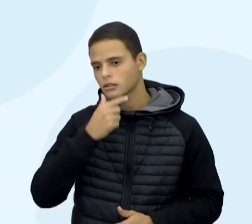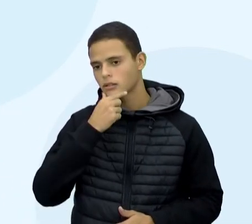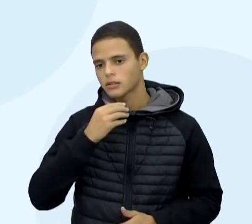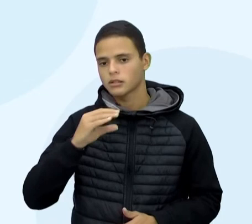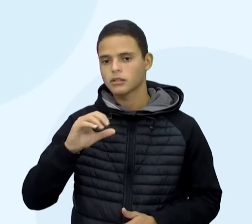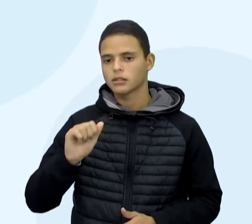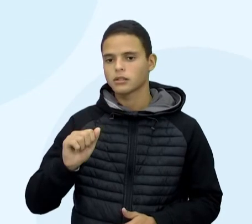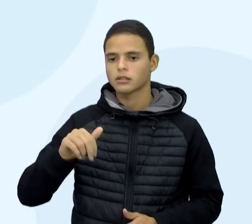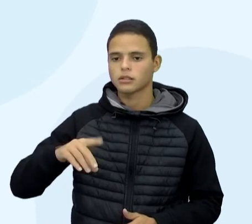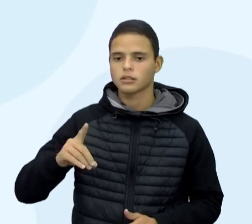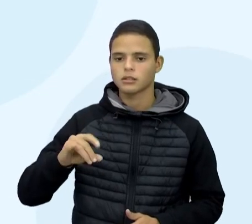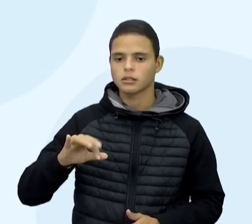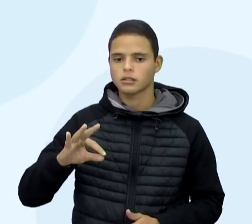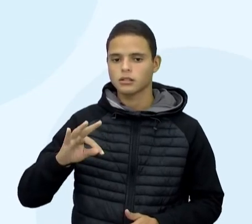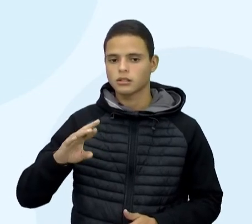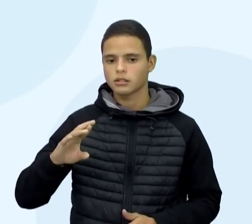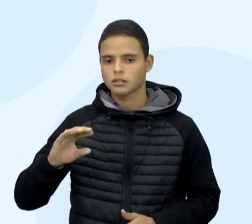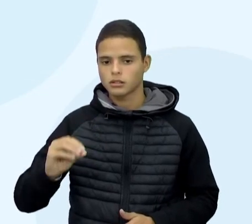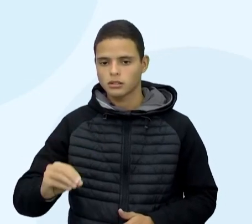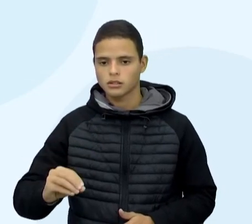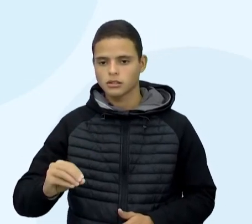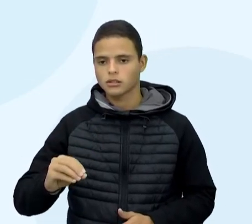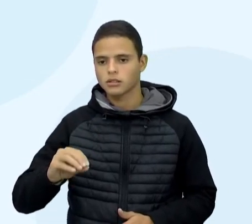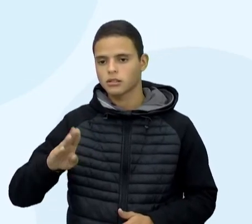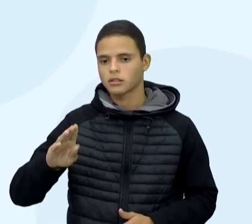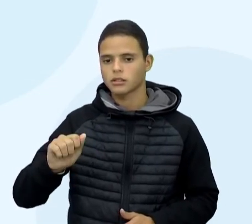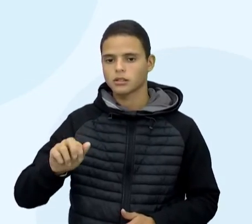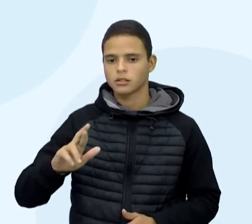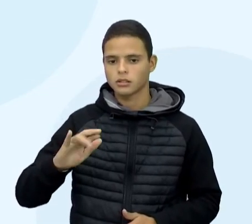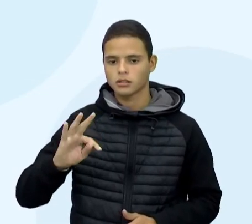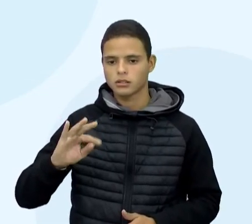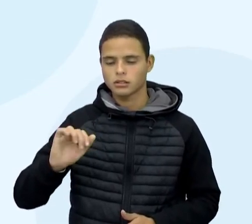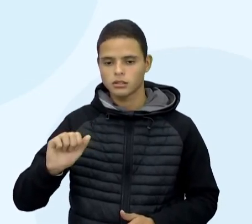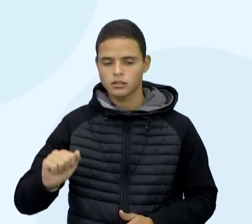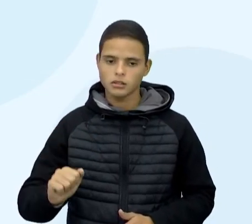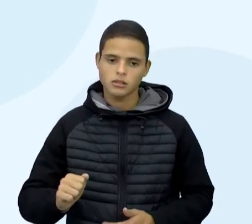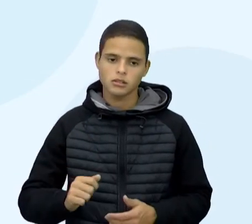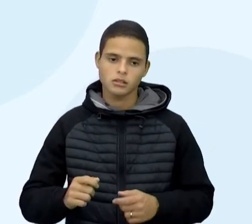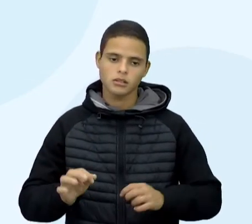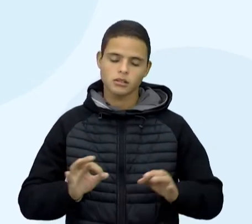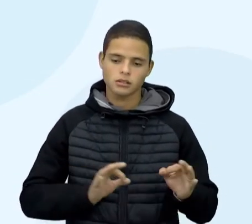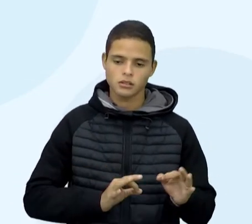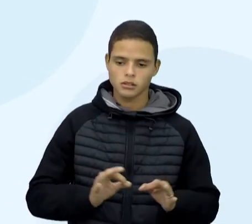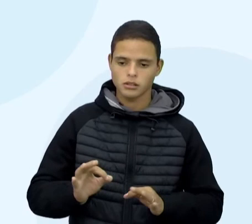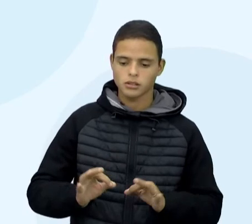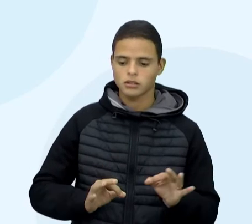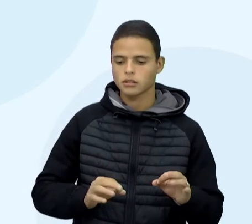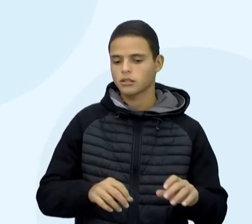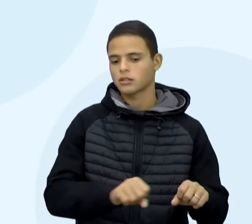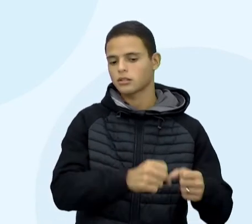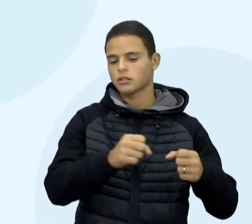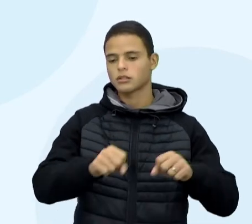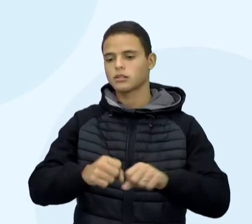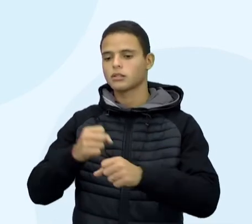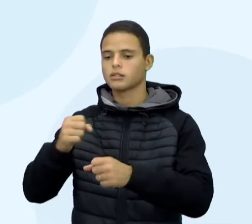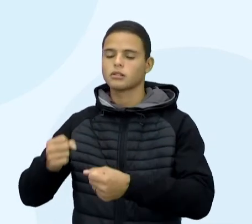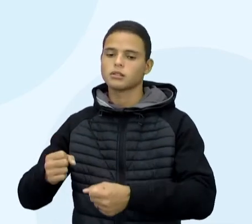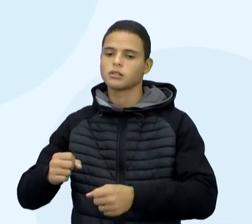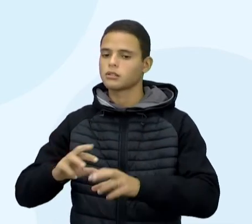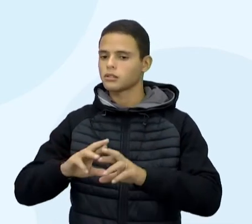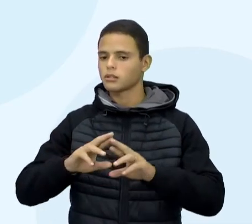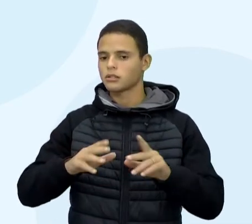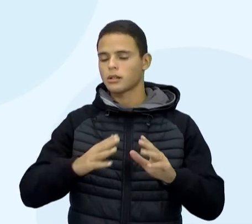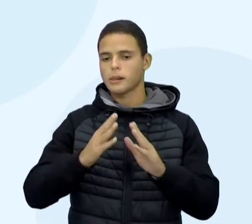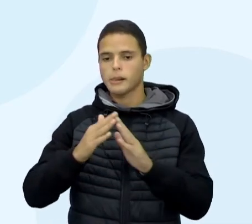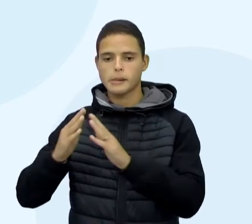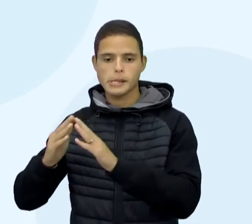Cândido Barata Ribeiro, realizou um processo de destruição de inúmeros cortiços, entre